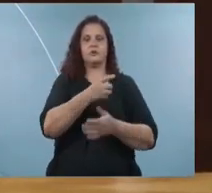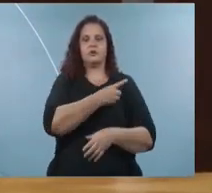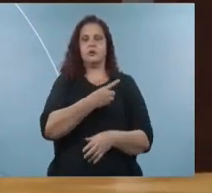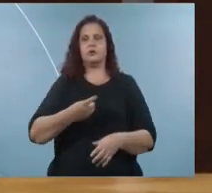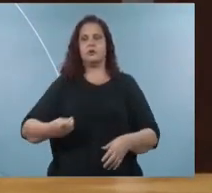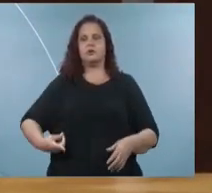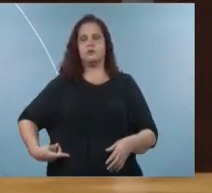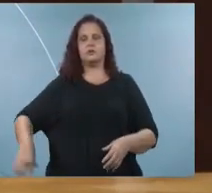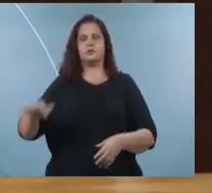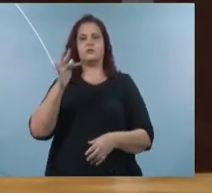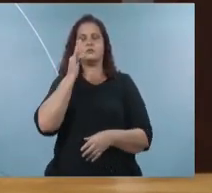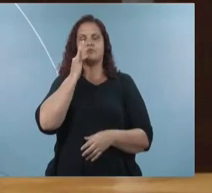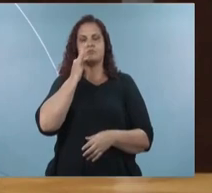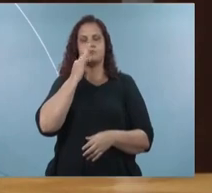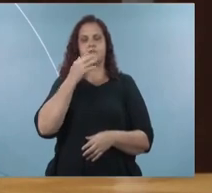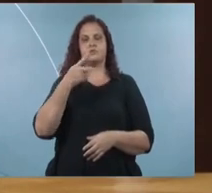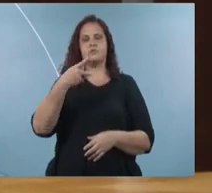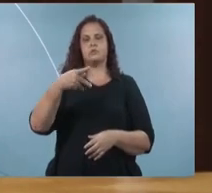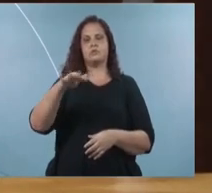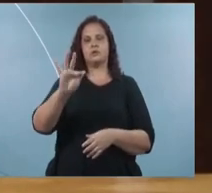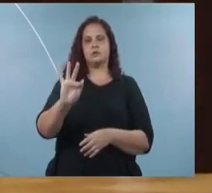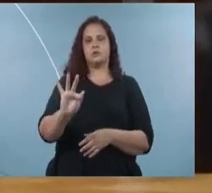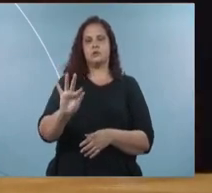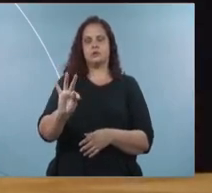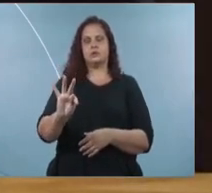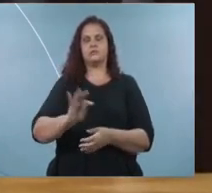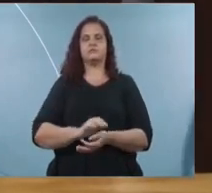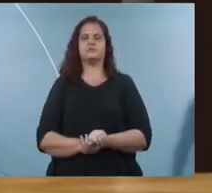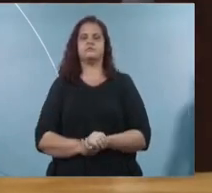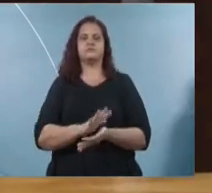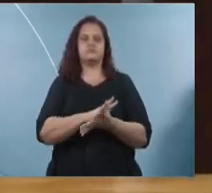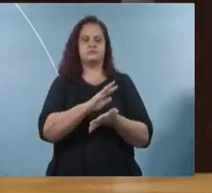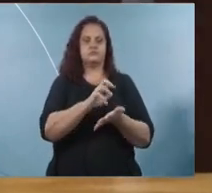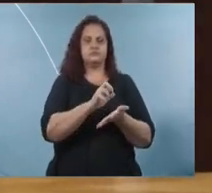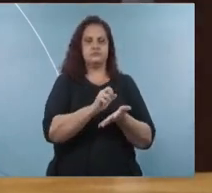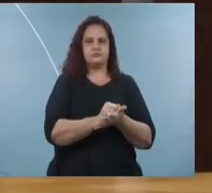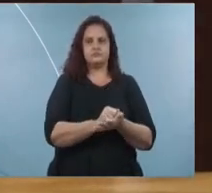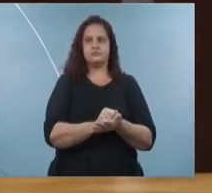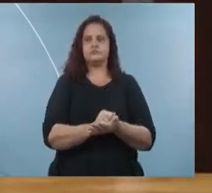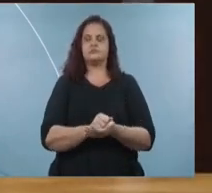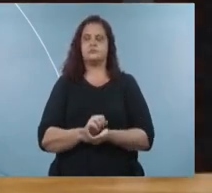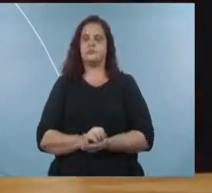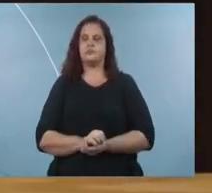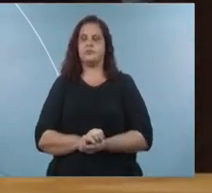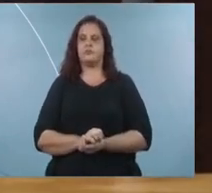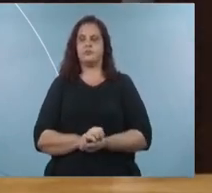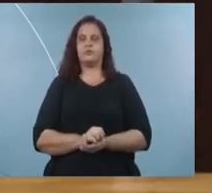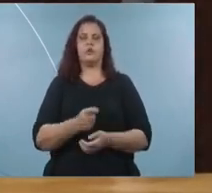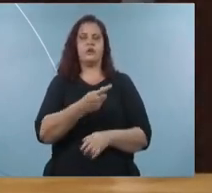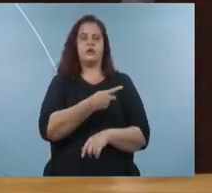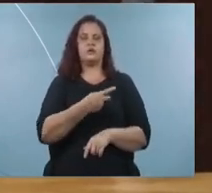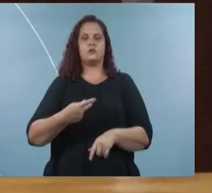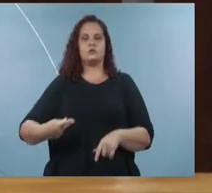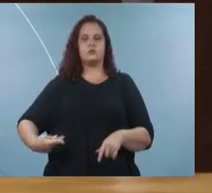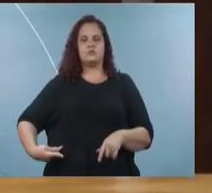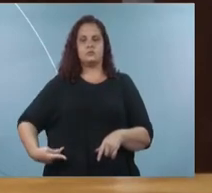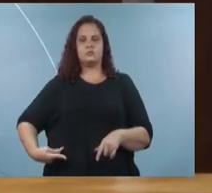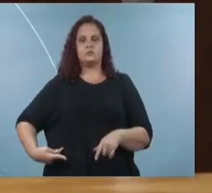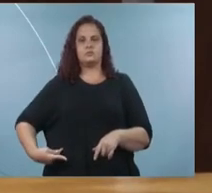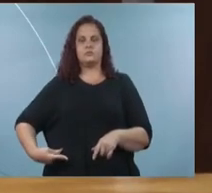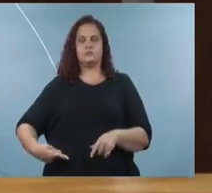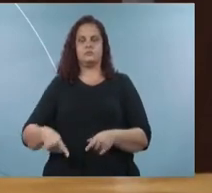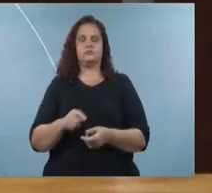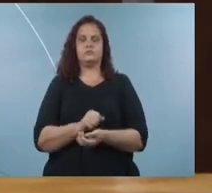deputado Francisco, do PT, registrar a presença dos vereadores.